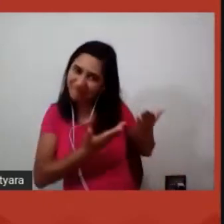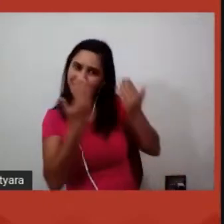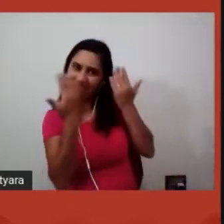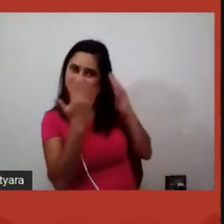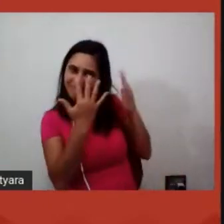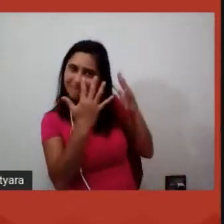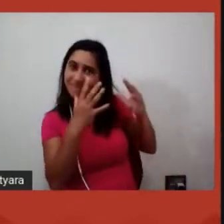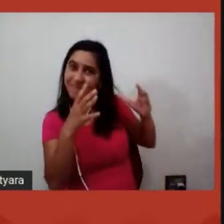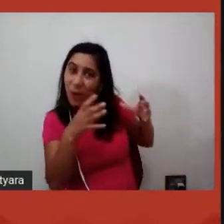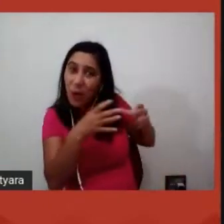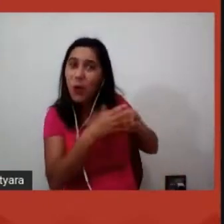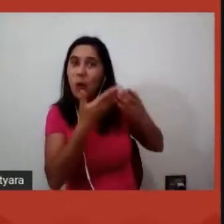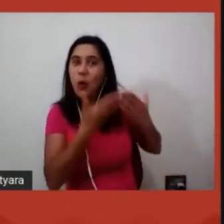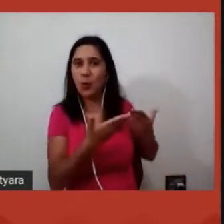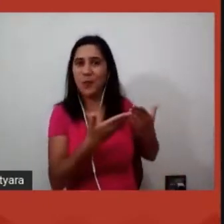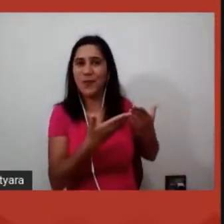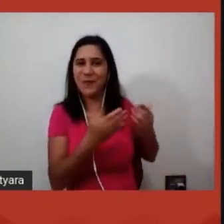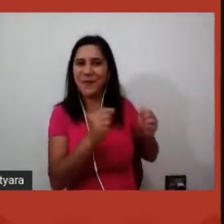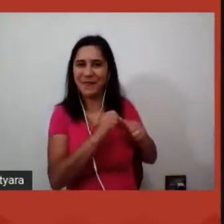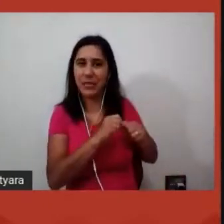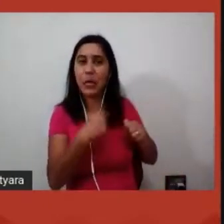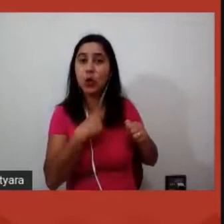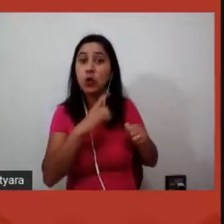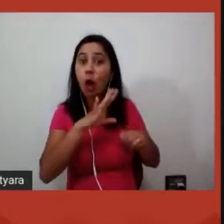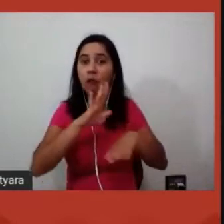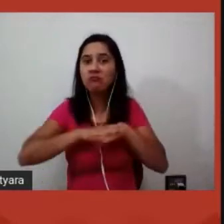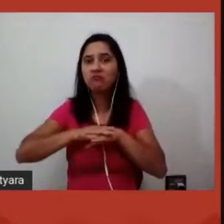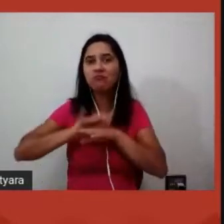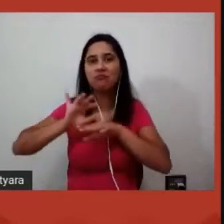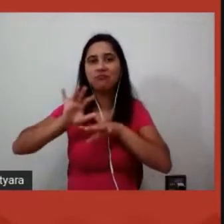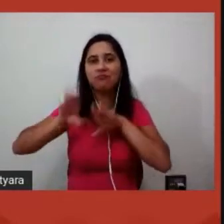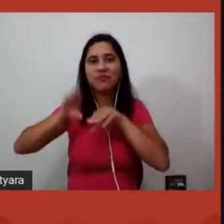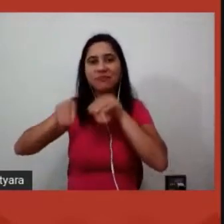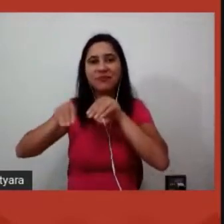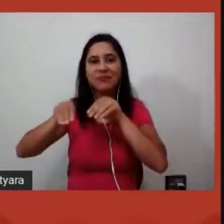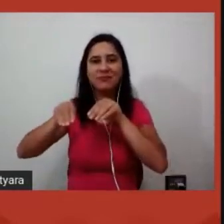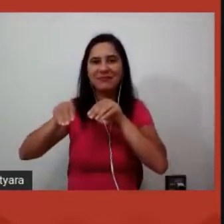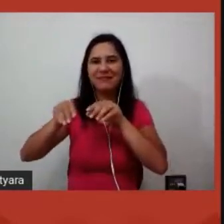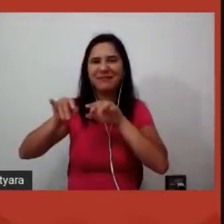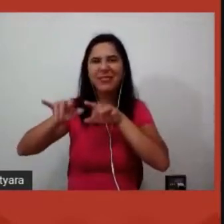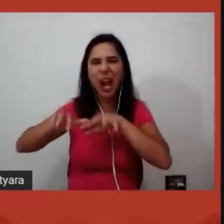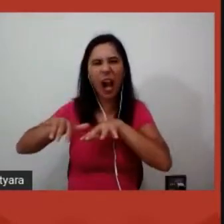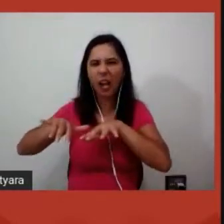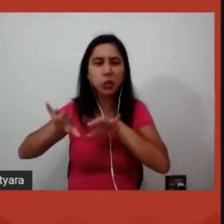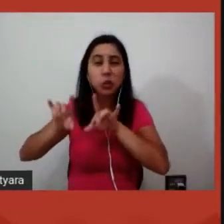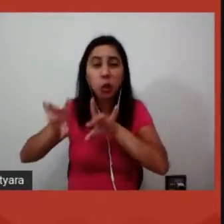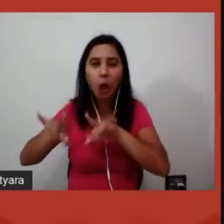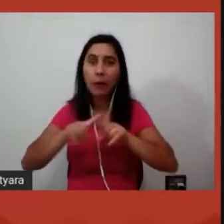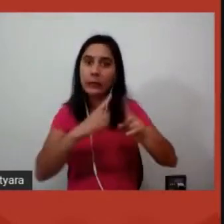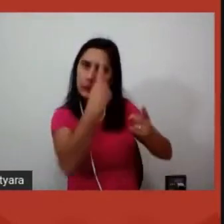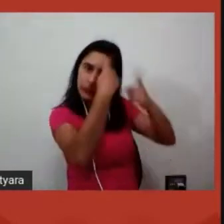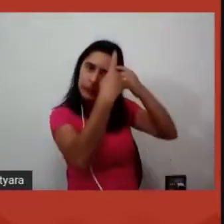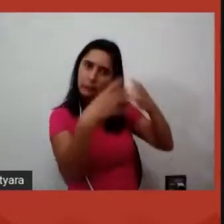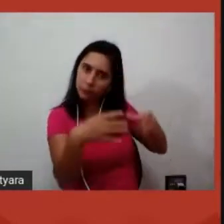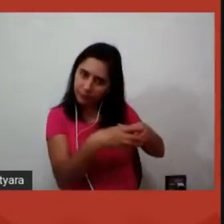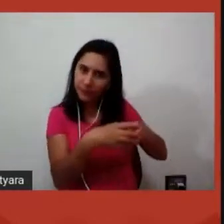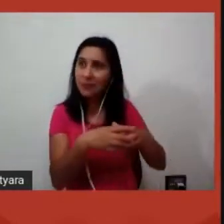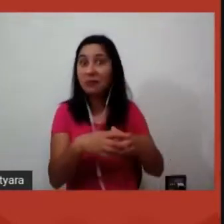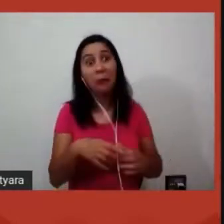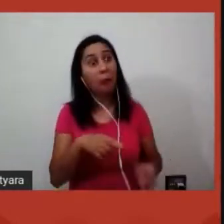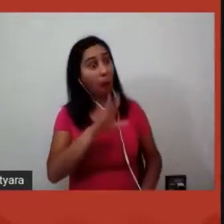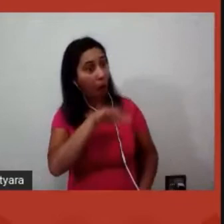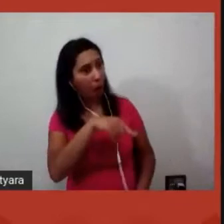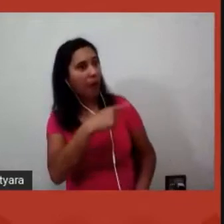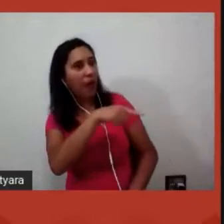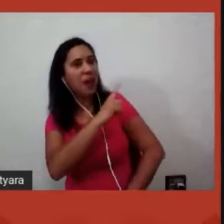o que interessa foi coletivo. Eu só fiz um trabalho de peão aí. Beleza? Além de tudo, é modesto, tá, gente?